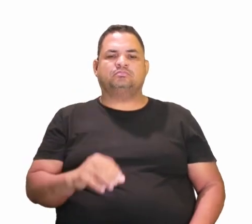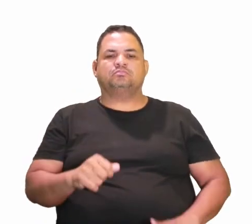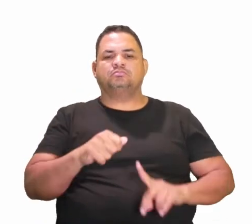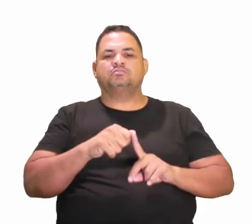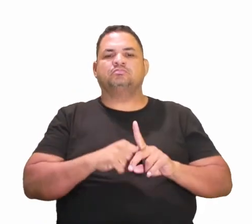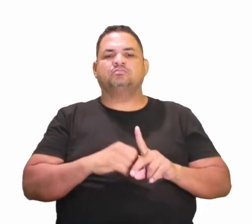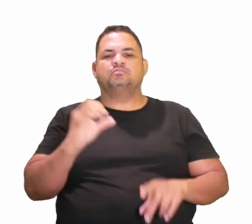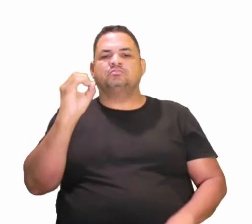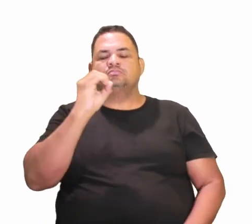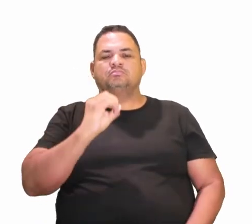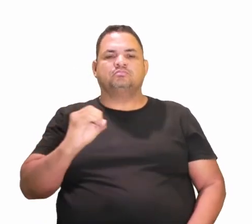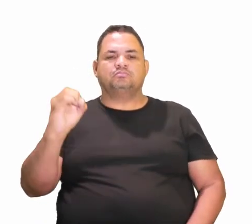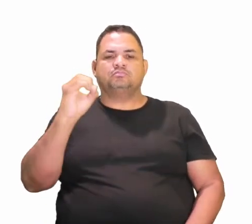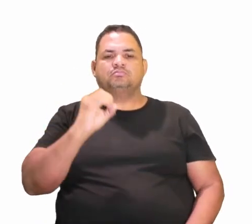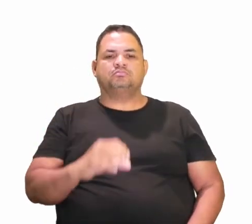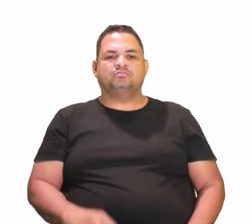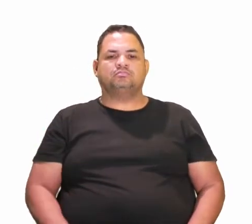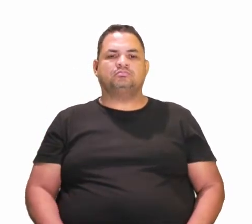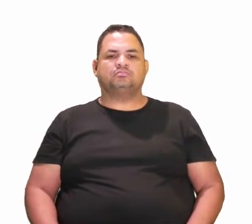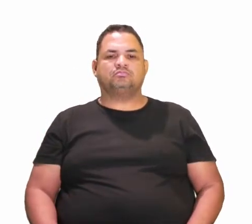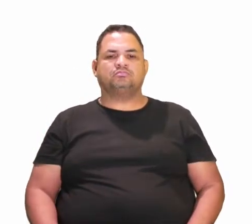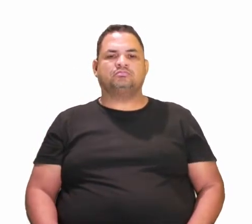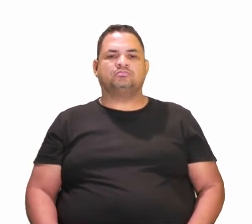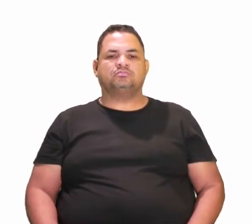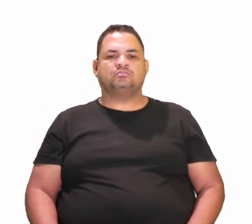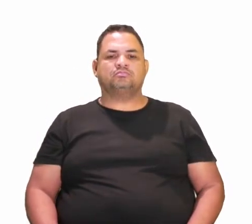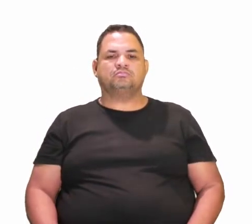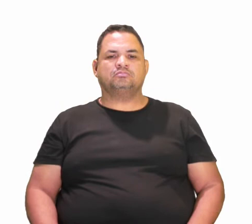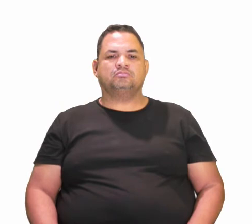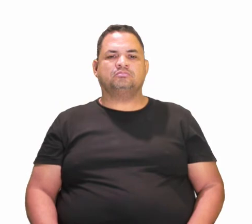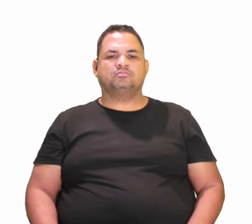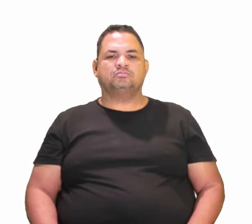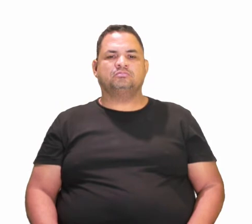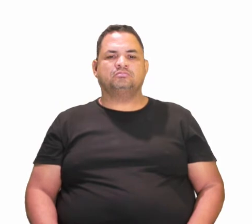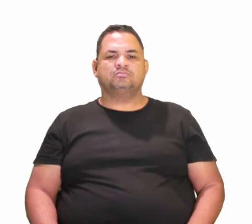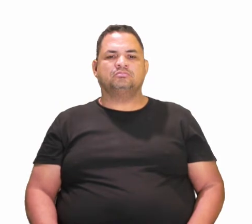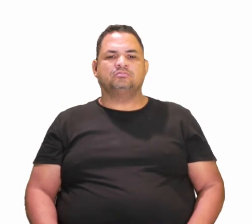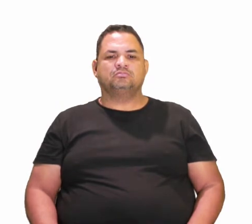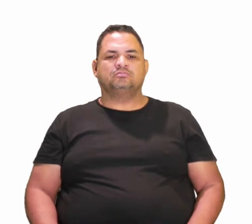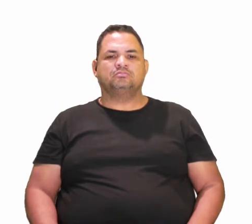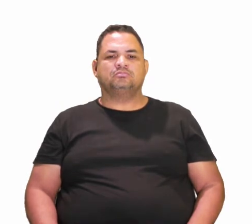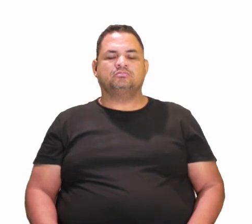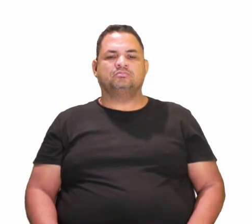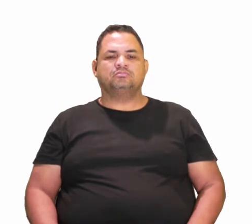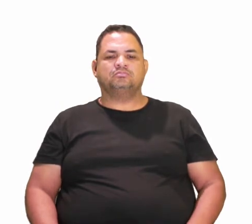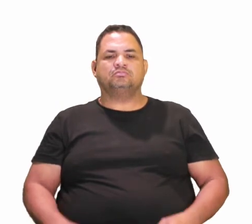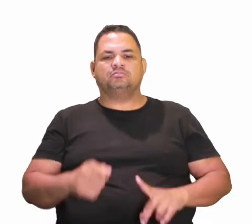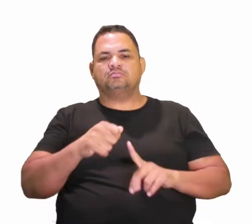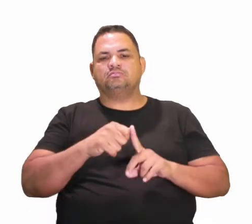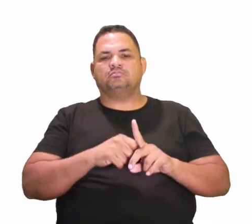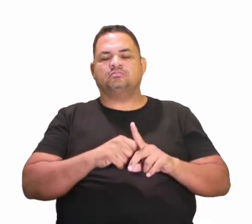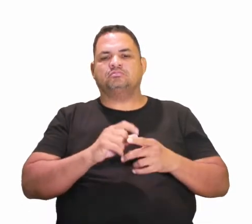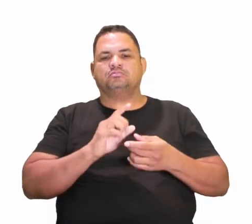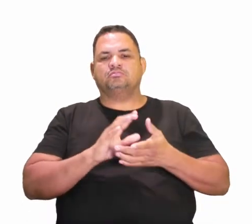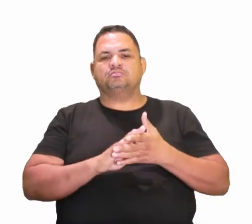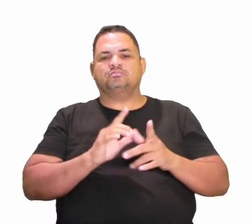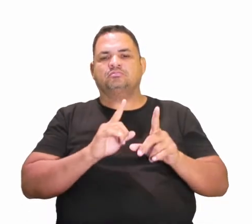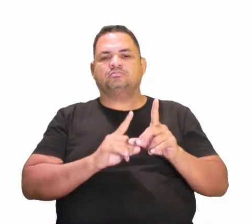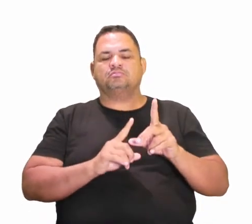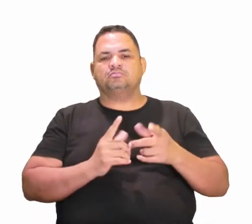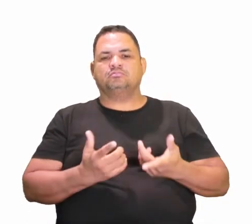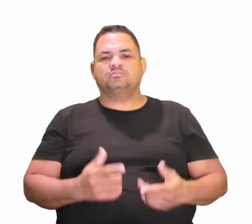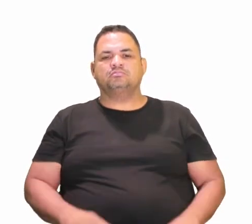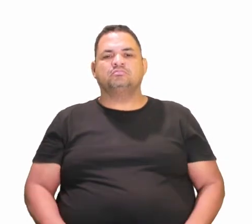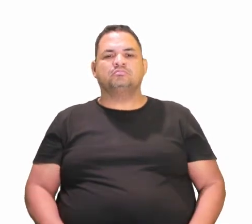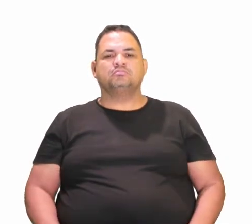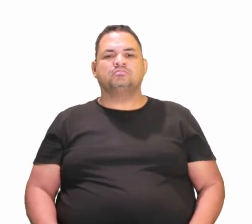olha só presta atenção pode não aparecer mas eu tô tentando fazer esses meses com a com